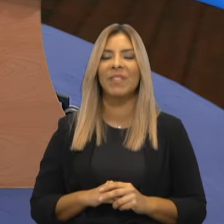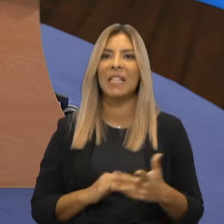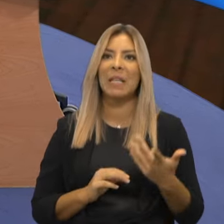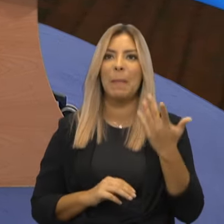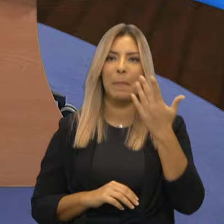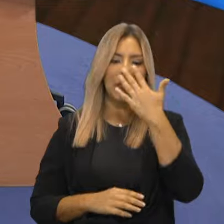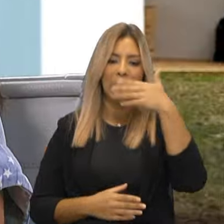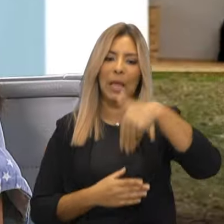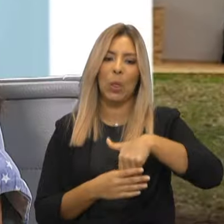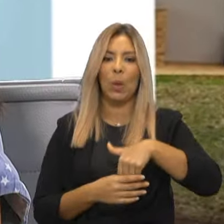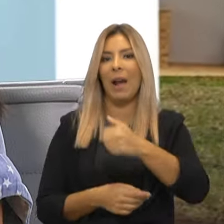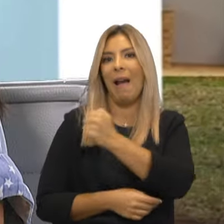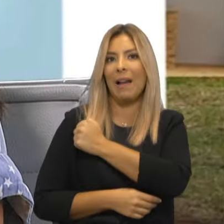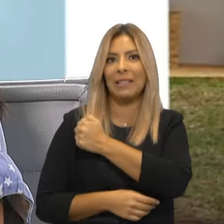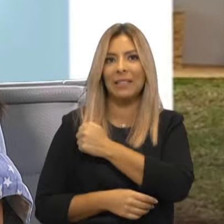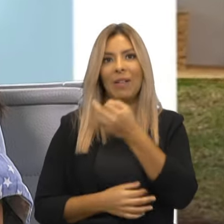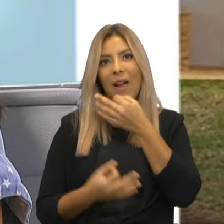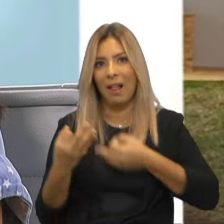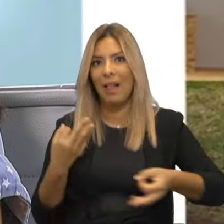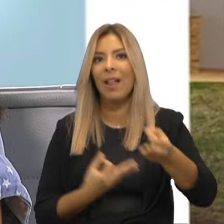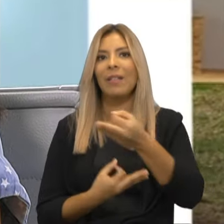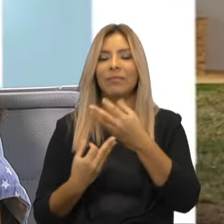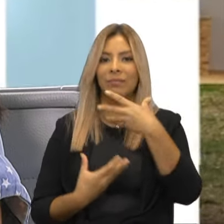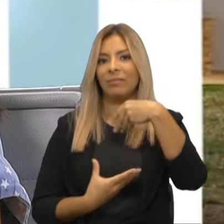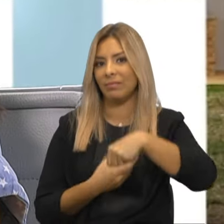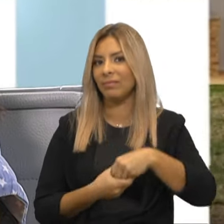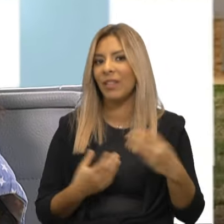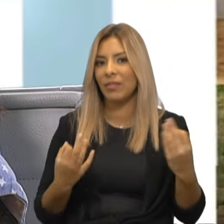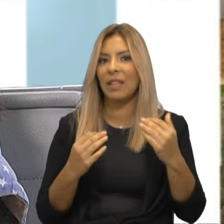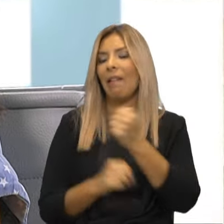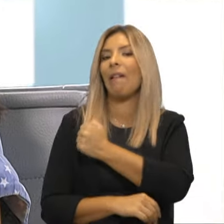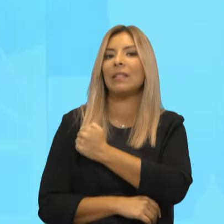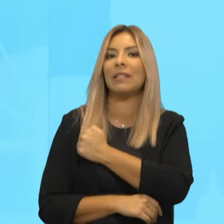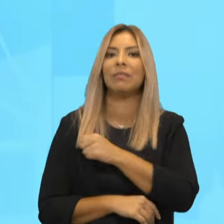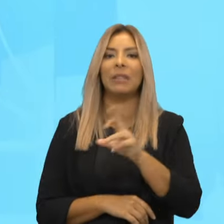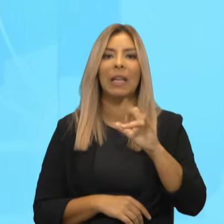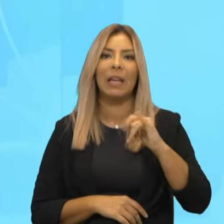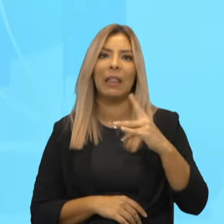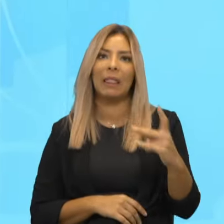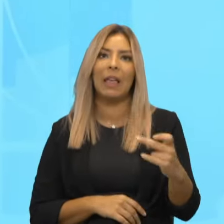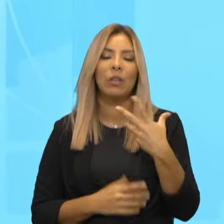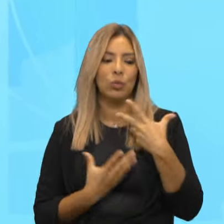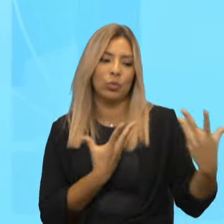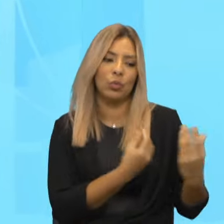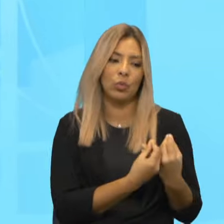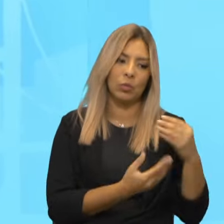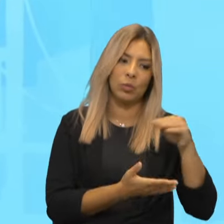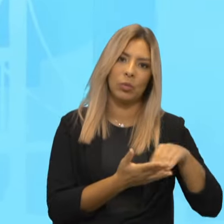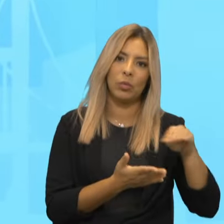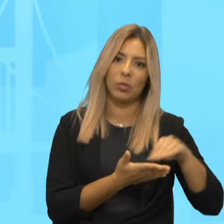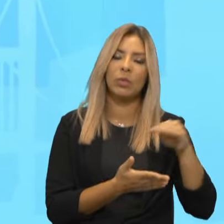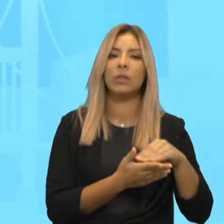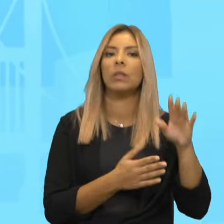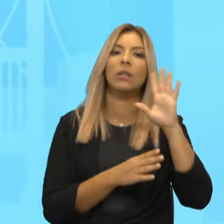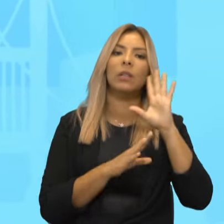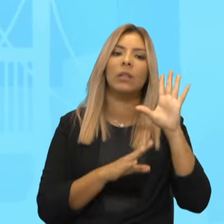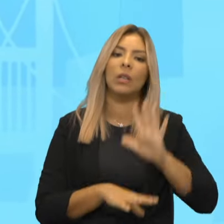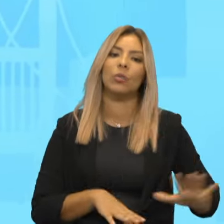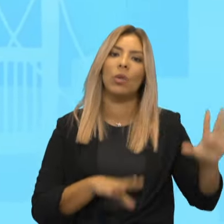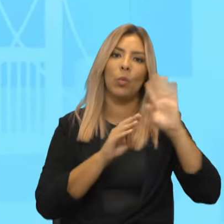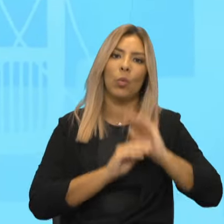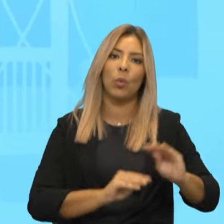comentada e entra muito na ordem do dia lá de casa. A Rita Santos também colabora no Secretariado Nacional de Educação Cristã e